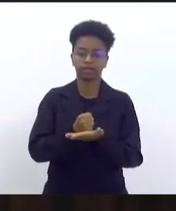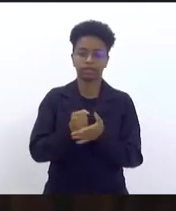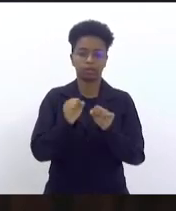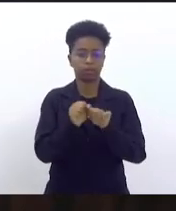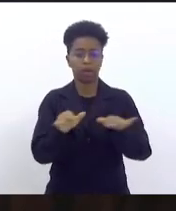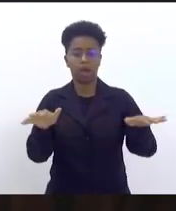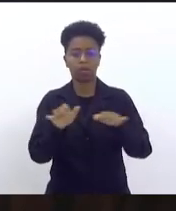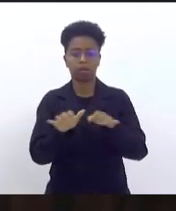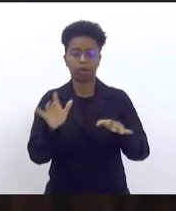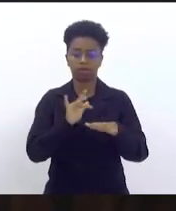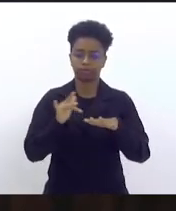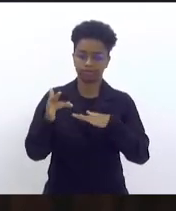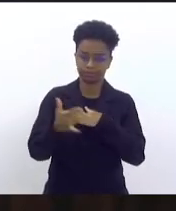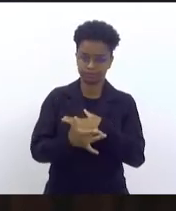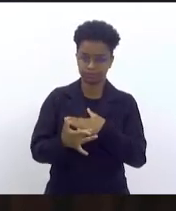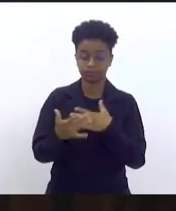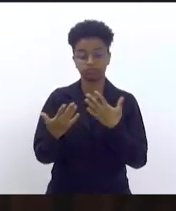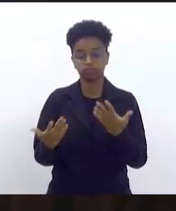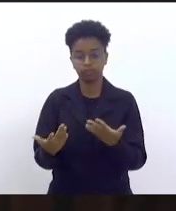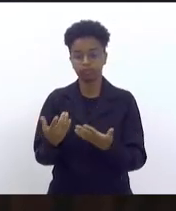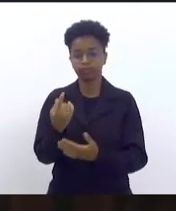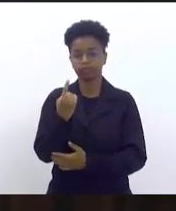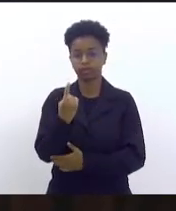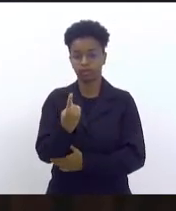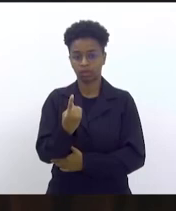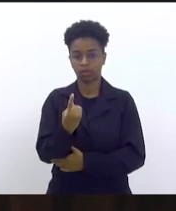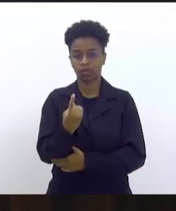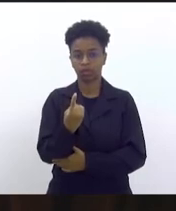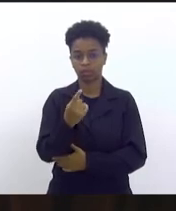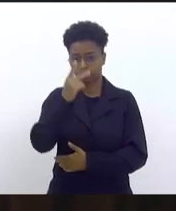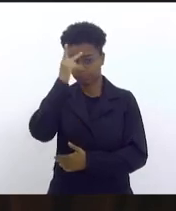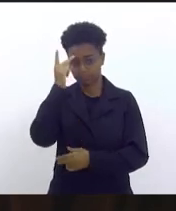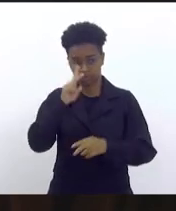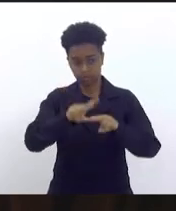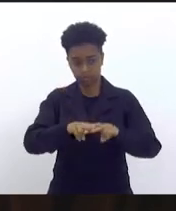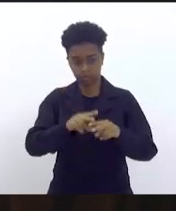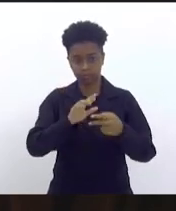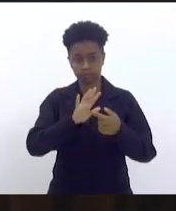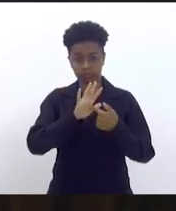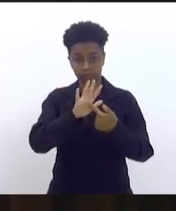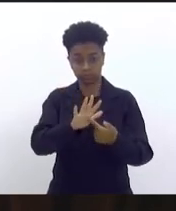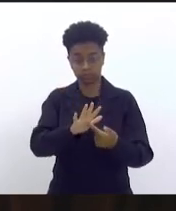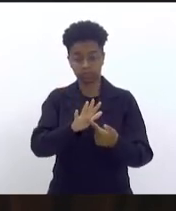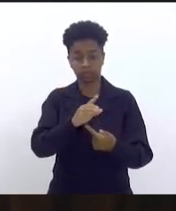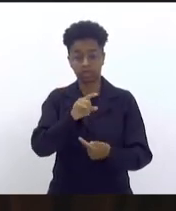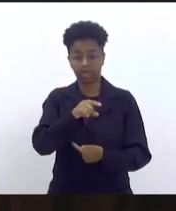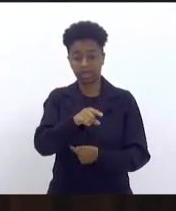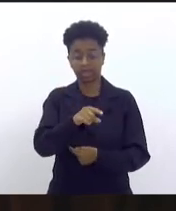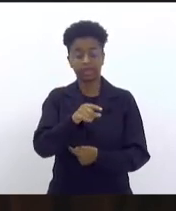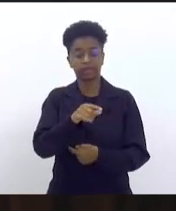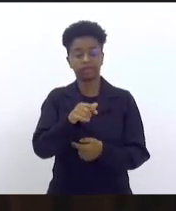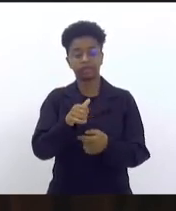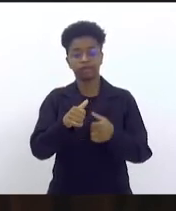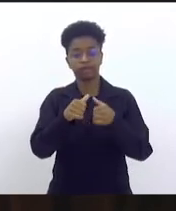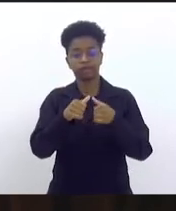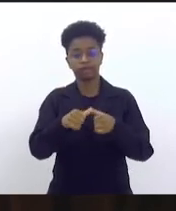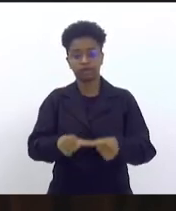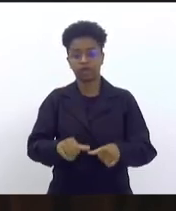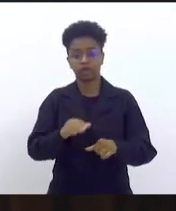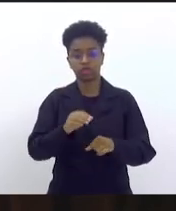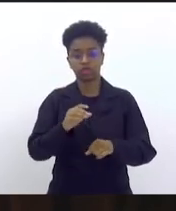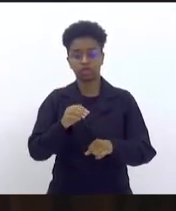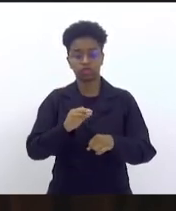Uma das uma das um dos aprendidos relatou que eles passaram a noite toda usando